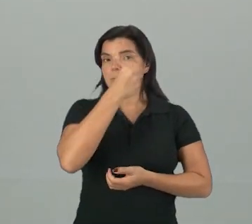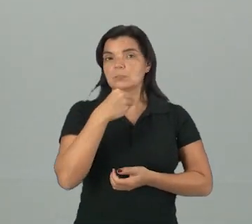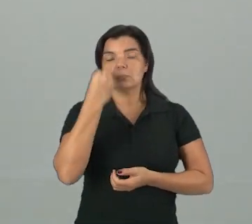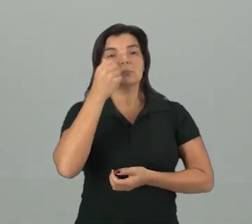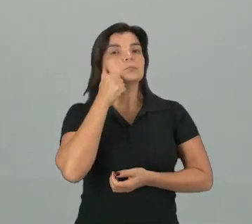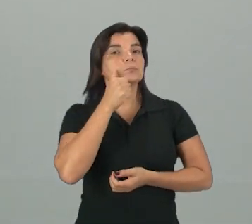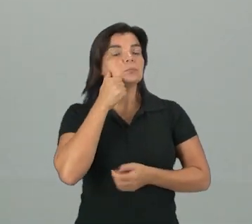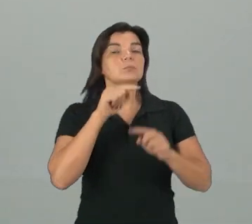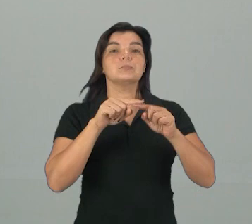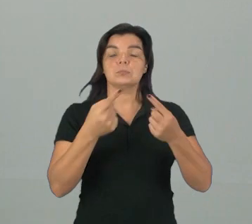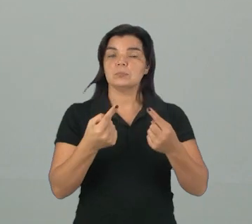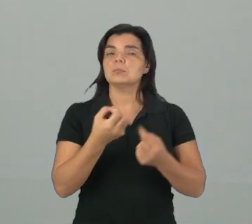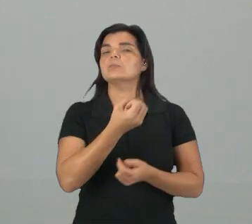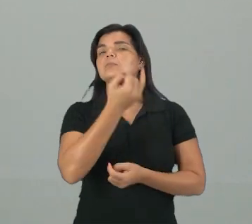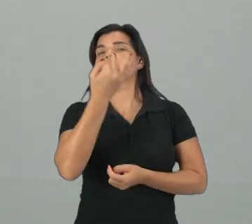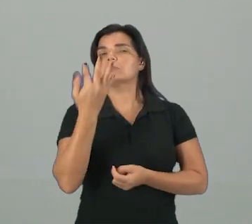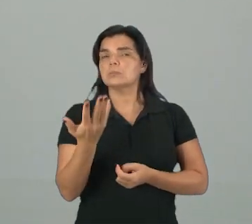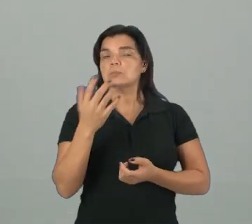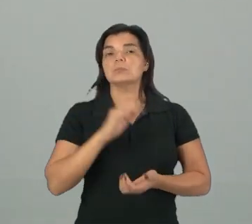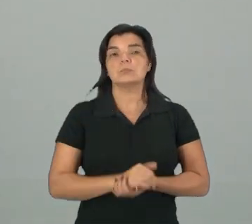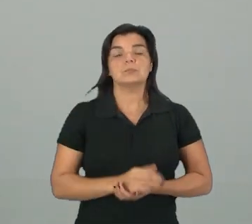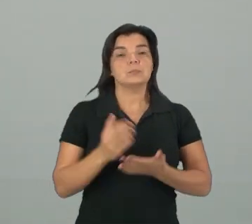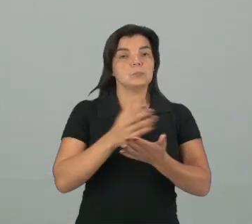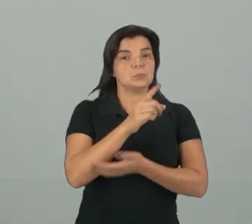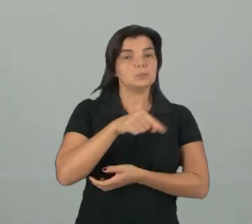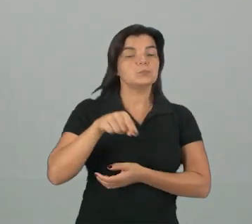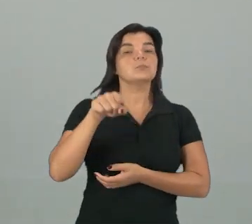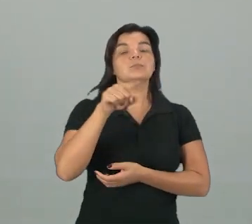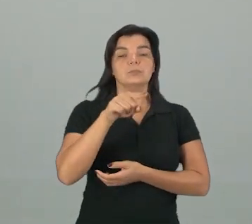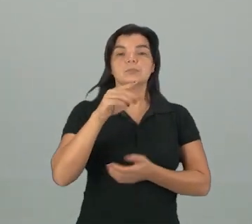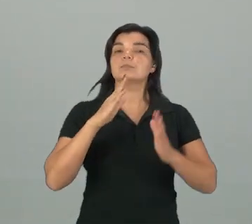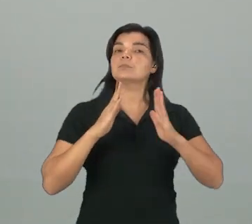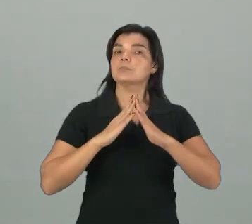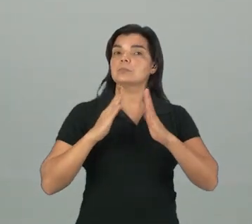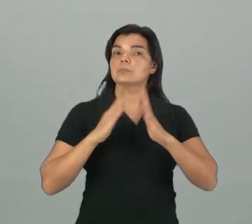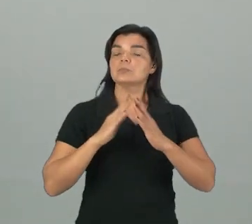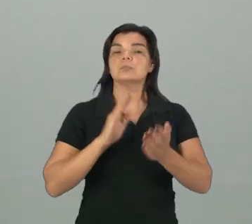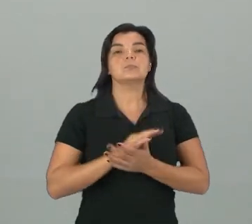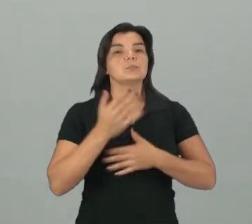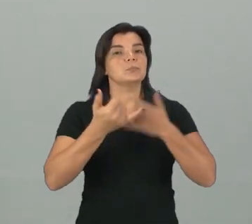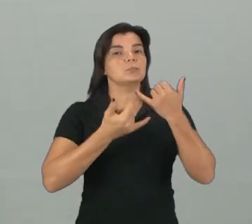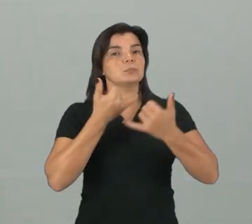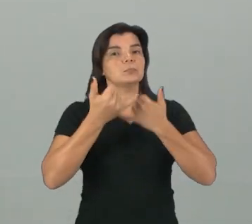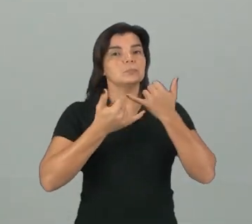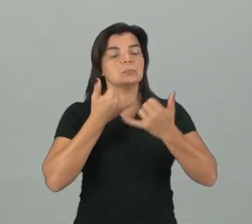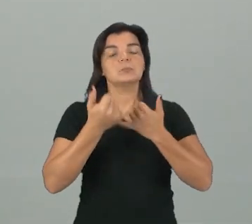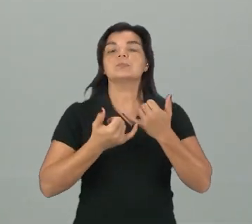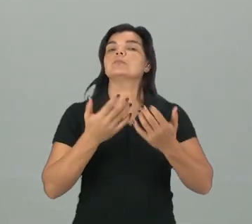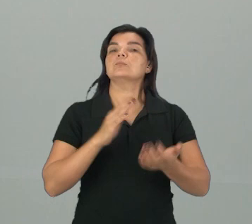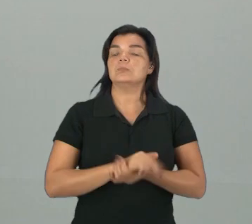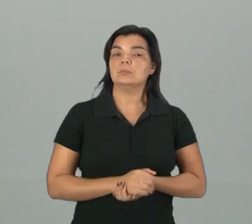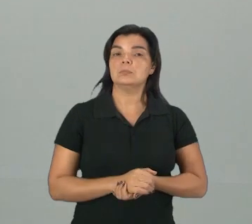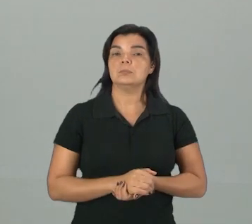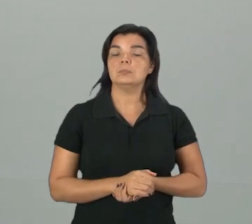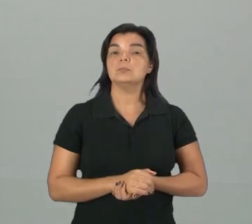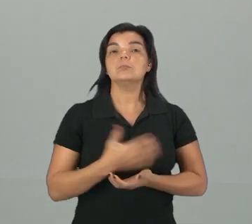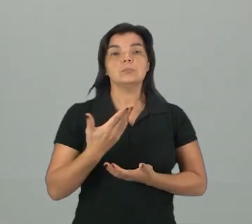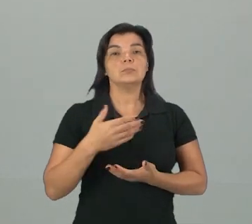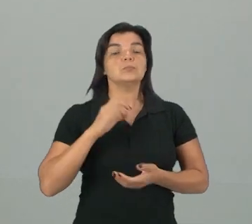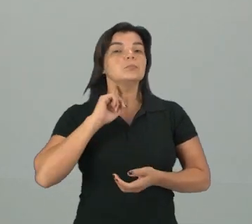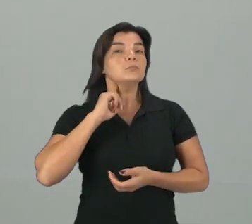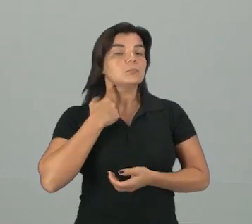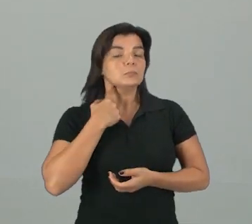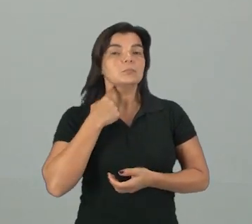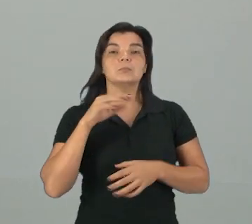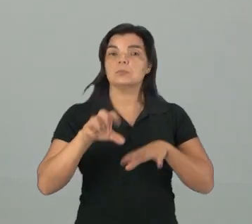para as meninas, mas quantas vezes alguns de vocês aí de casa brincam, fazem alguma brincadeira e que se